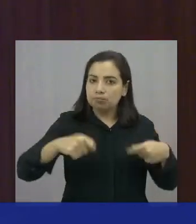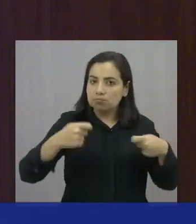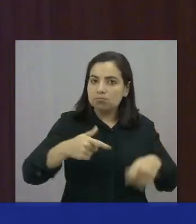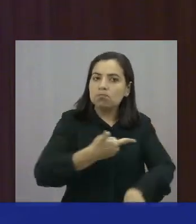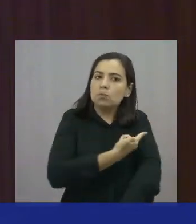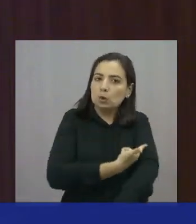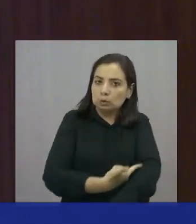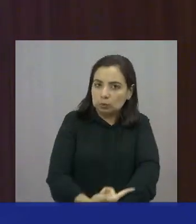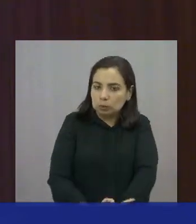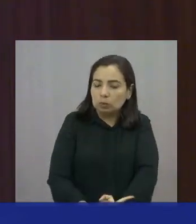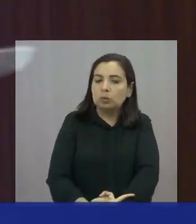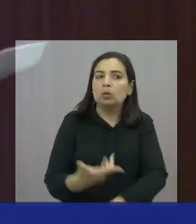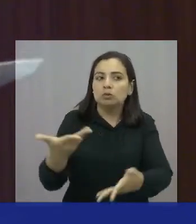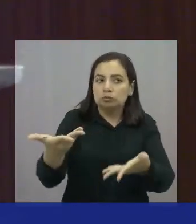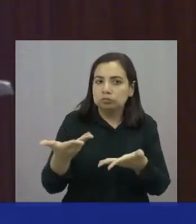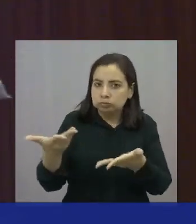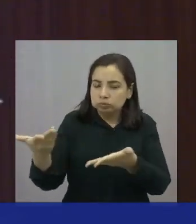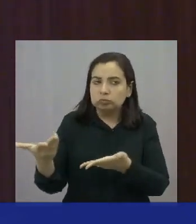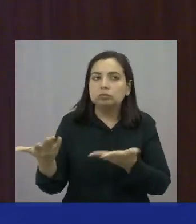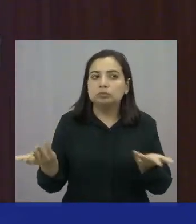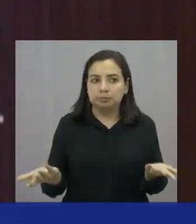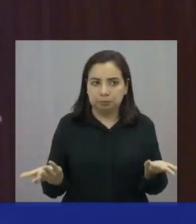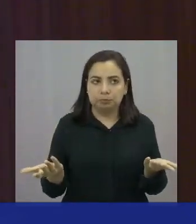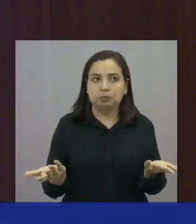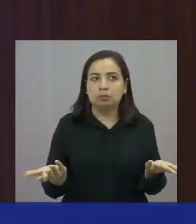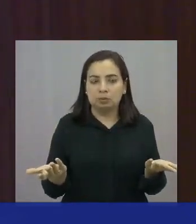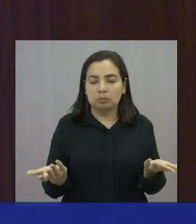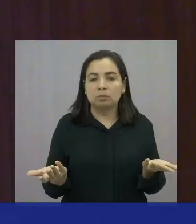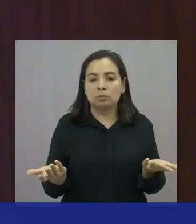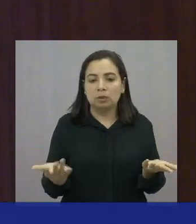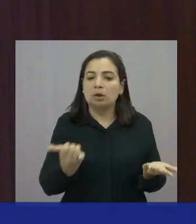e foi um caso isolado. Perdão.